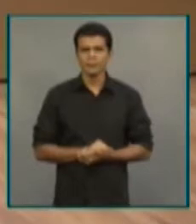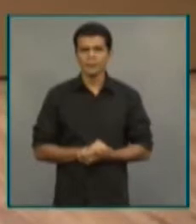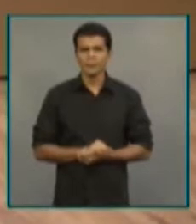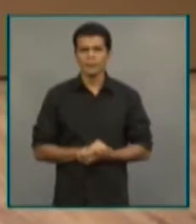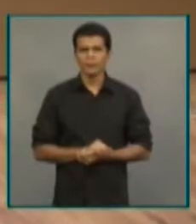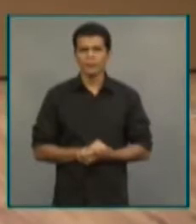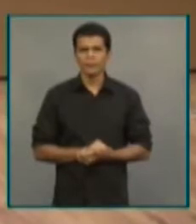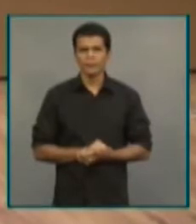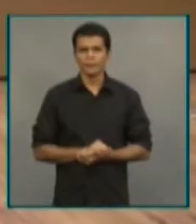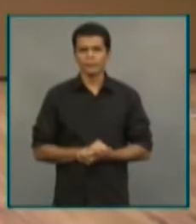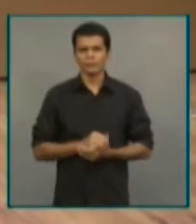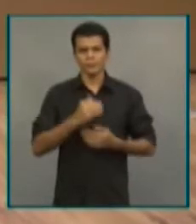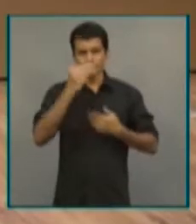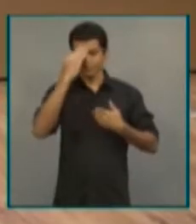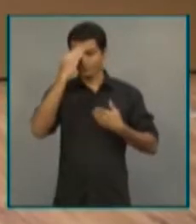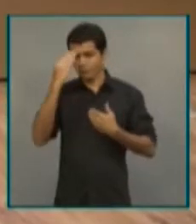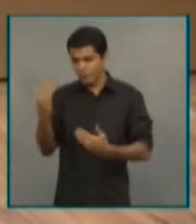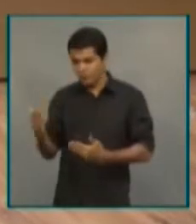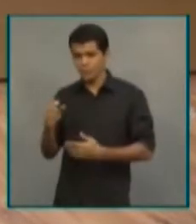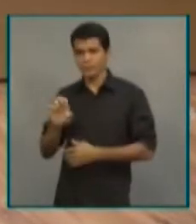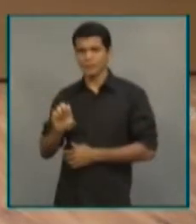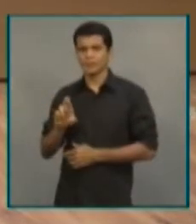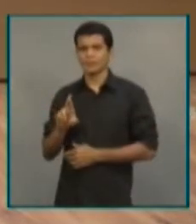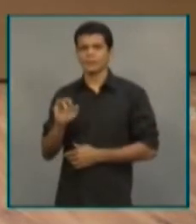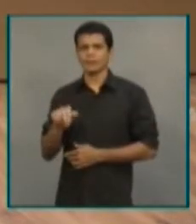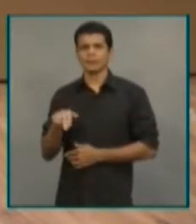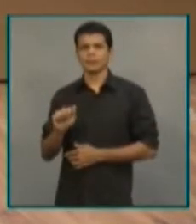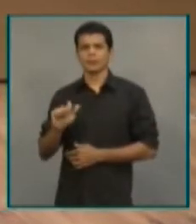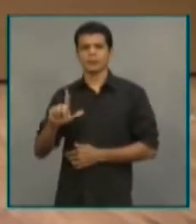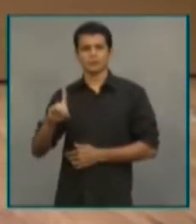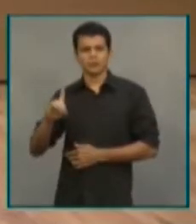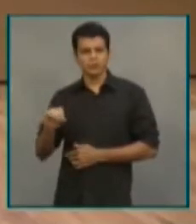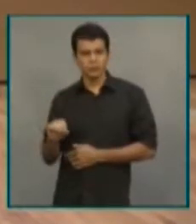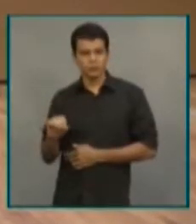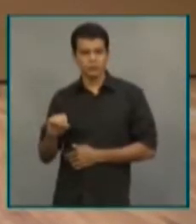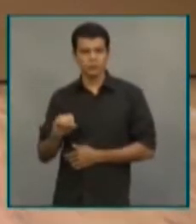Agradecemos ao candidato Erinaldo Dantas.